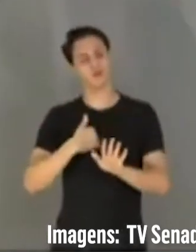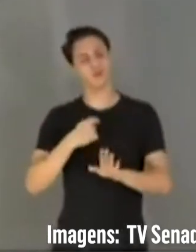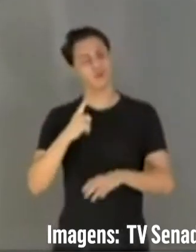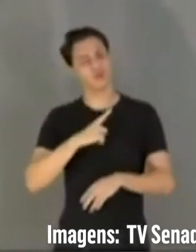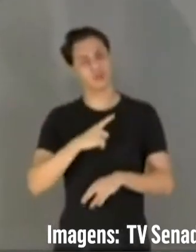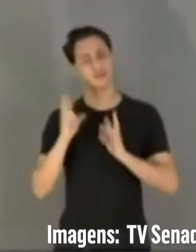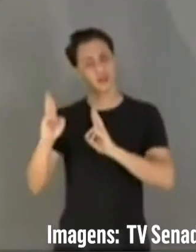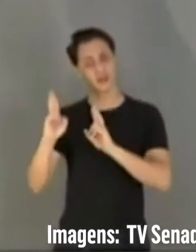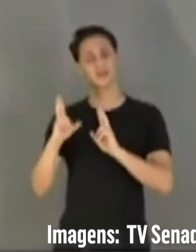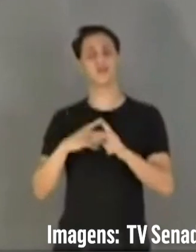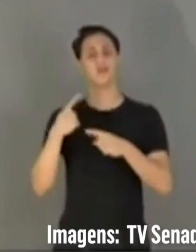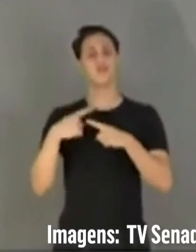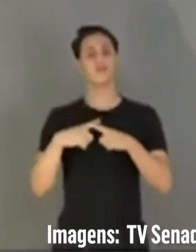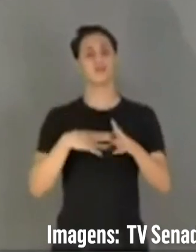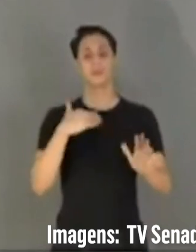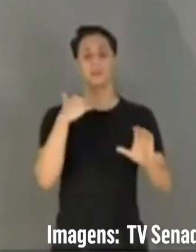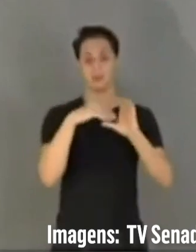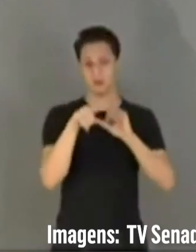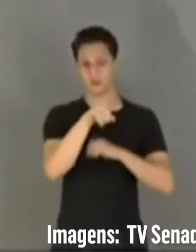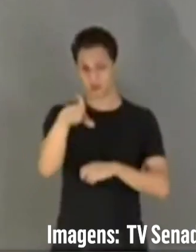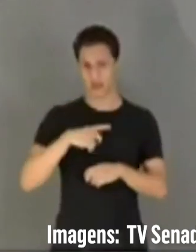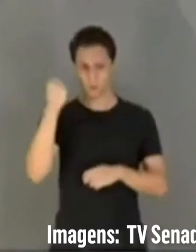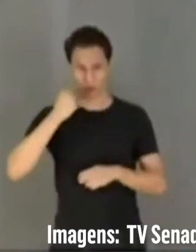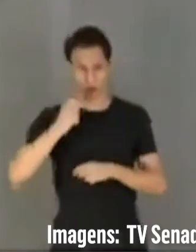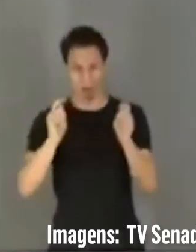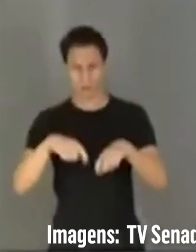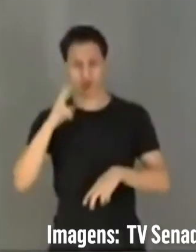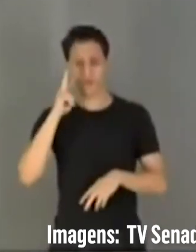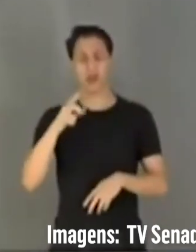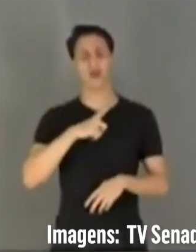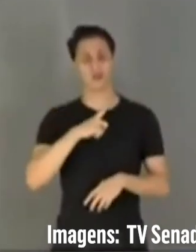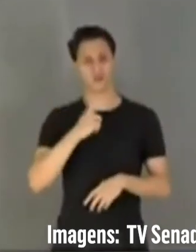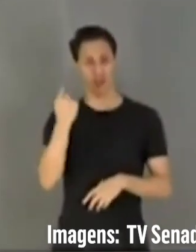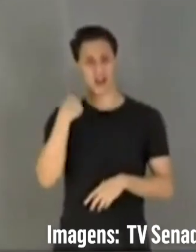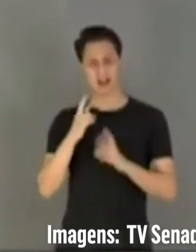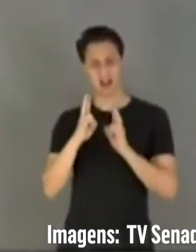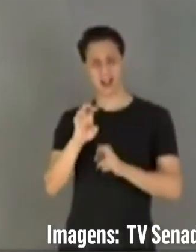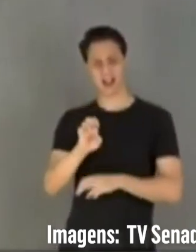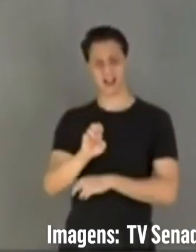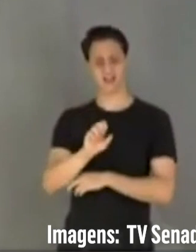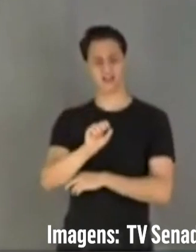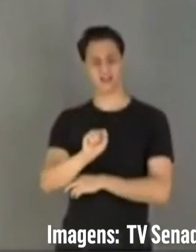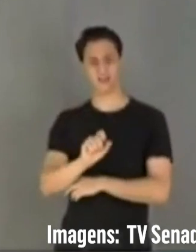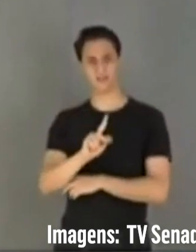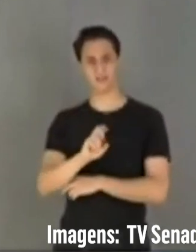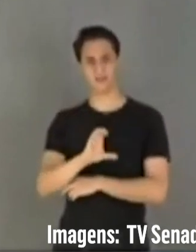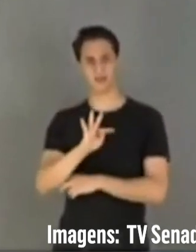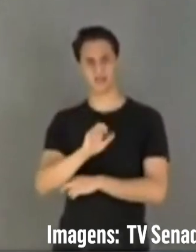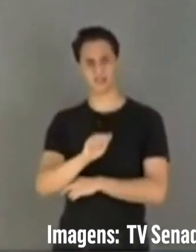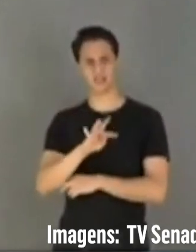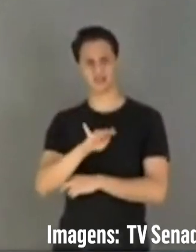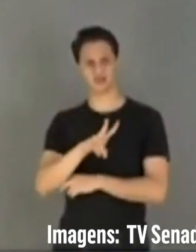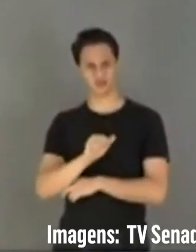expectativa. Através dos e-mails, os senadores vão poder ver que eu tinha essa expectativa e que eu reafirmei essa expectativa de um custo